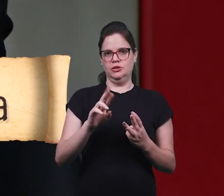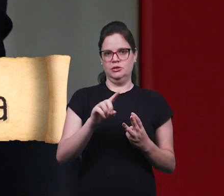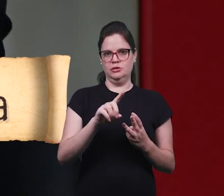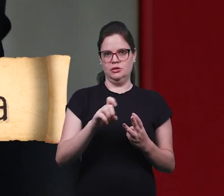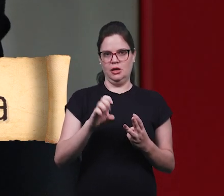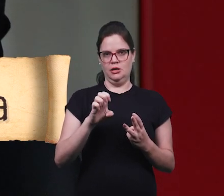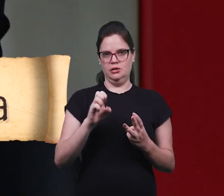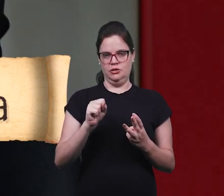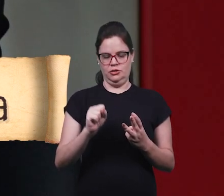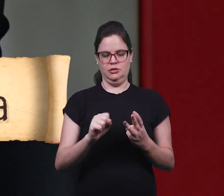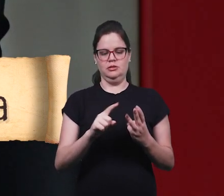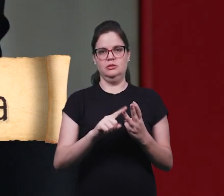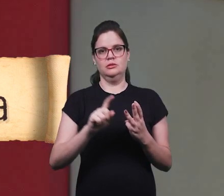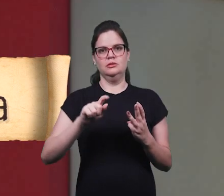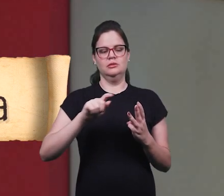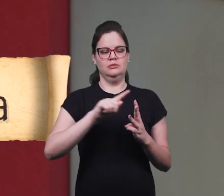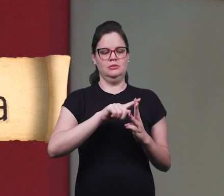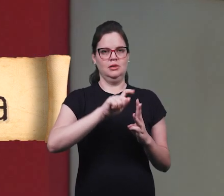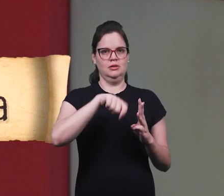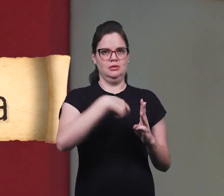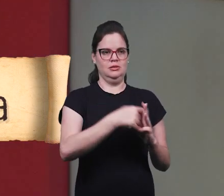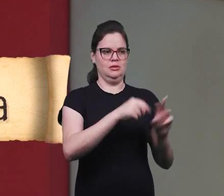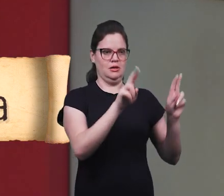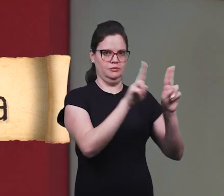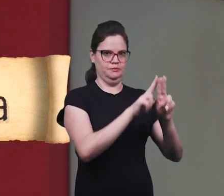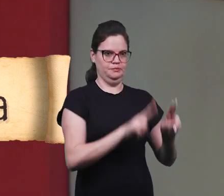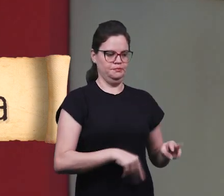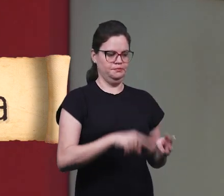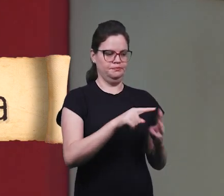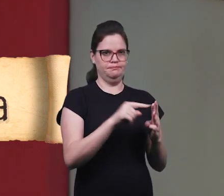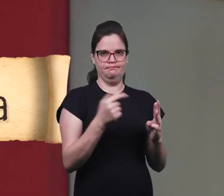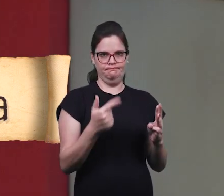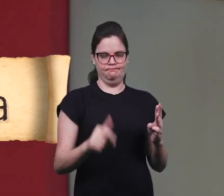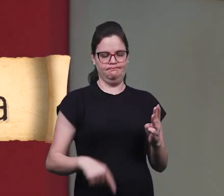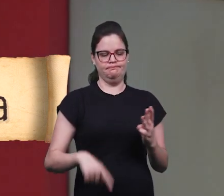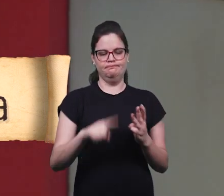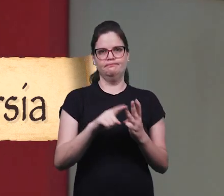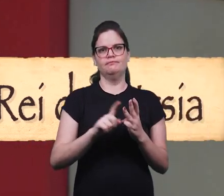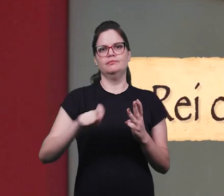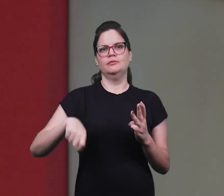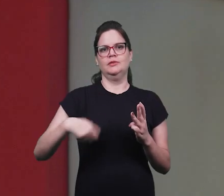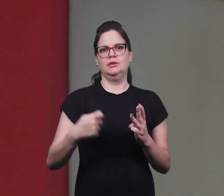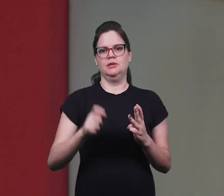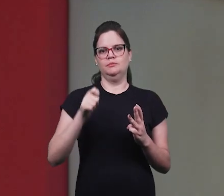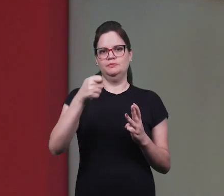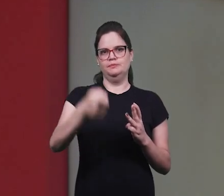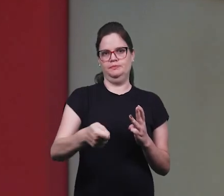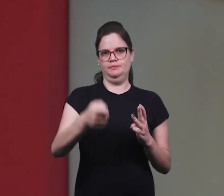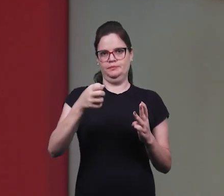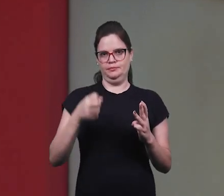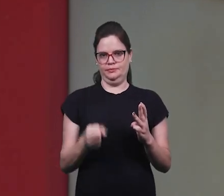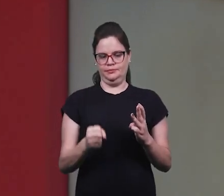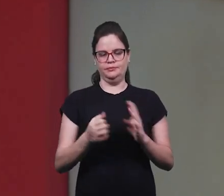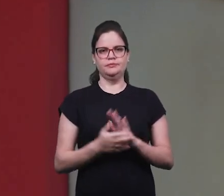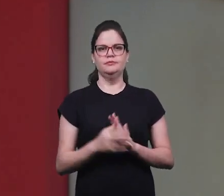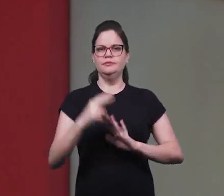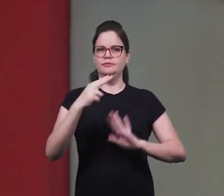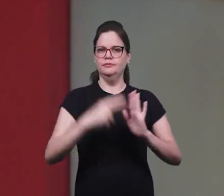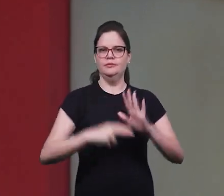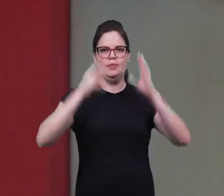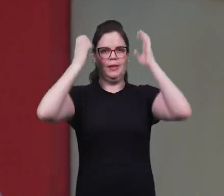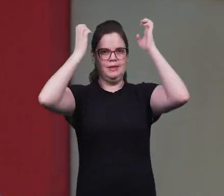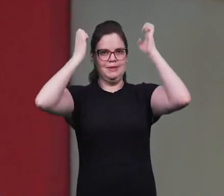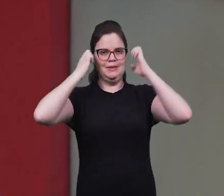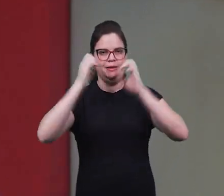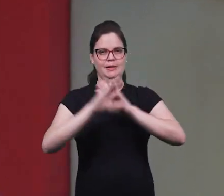nosso episódio de hoje. Meus irmãos, nós vamos aqui ler o texto da palavra de Deus em Ester. Ester, capítulo 1.